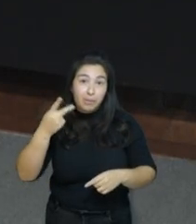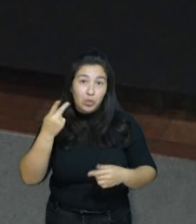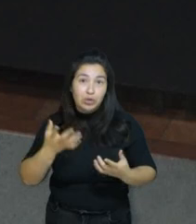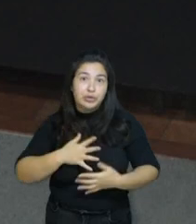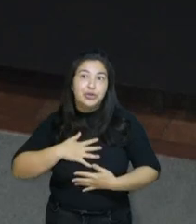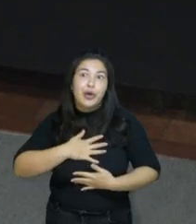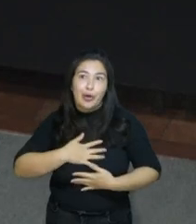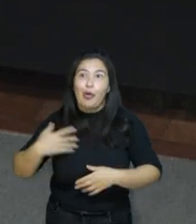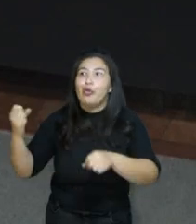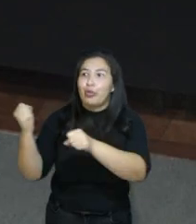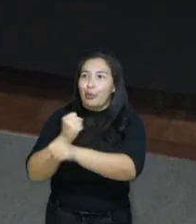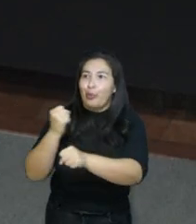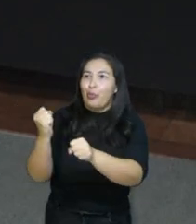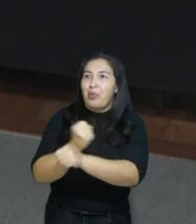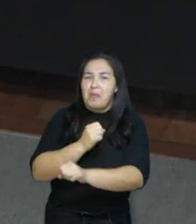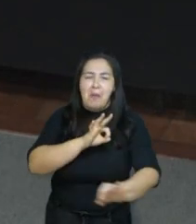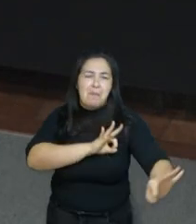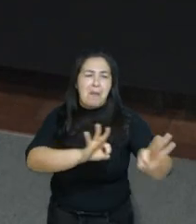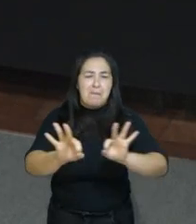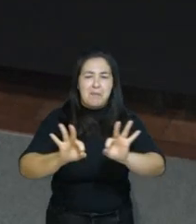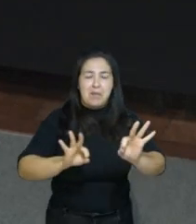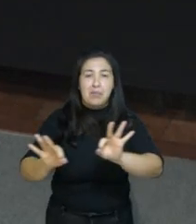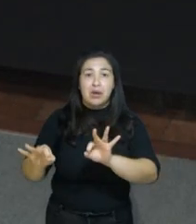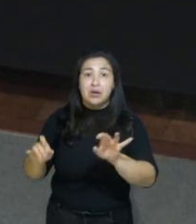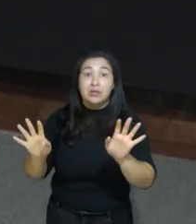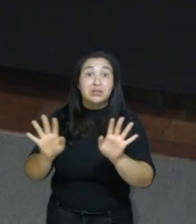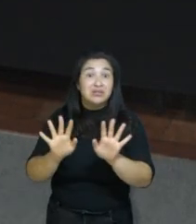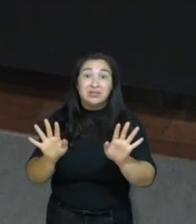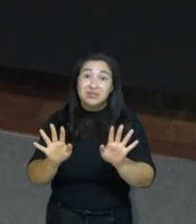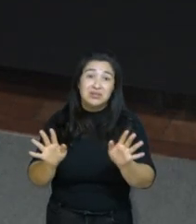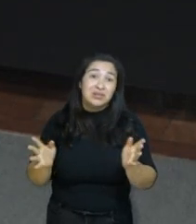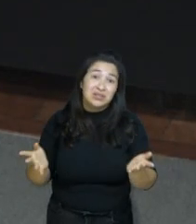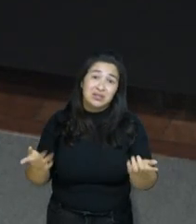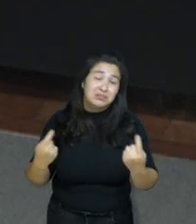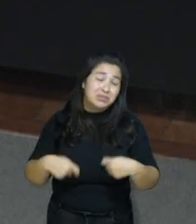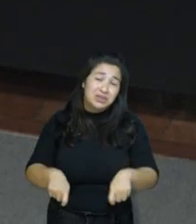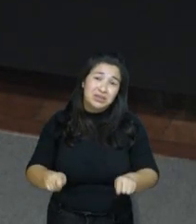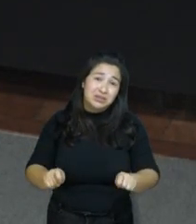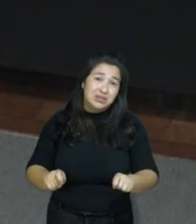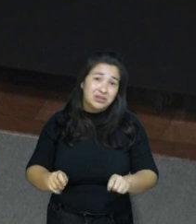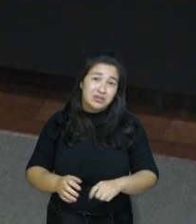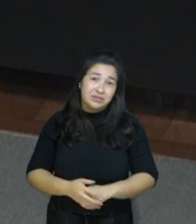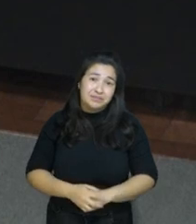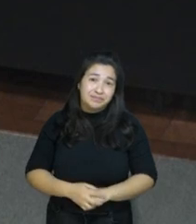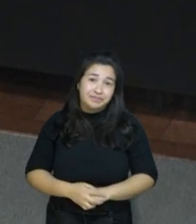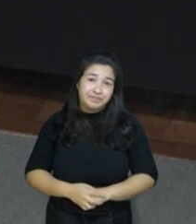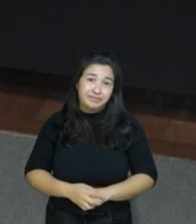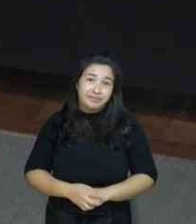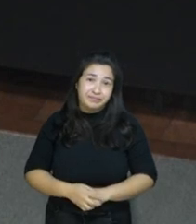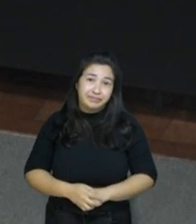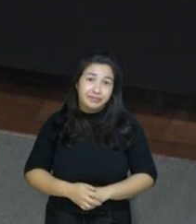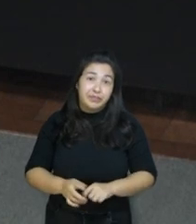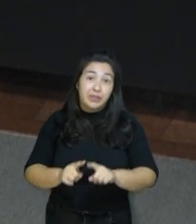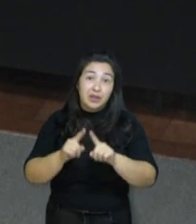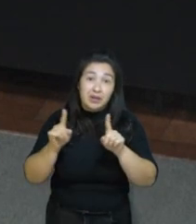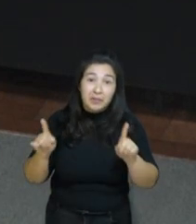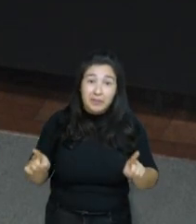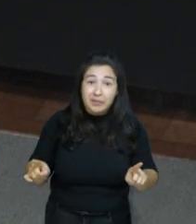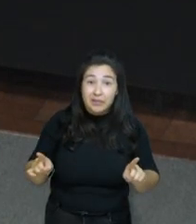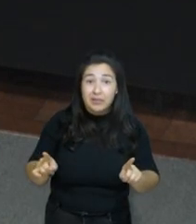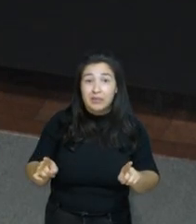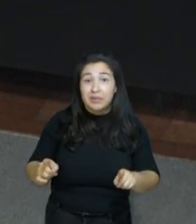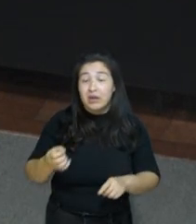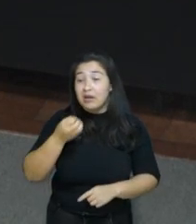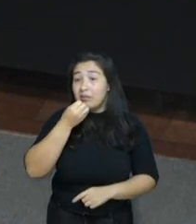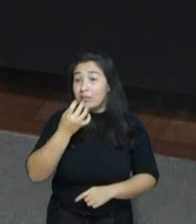de construção. Ah, vou construir aquele negócio, que não vai adiantar nada, mas é onde que vai entrar o dinheiro e tal. Né? Mas, na